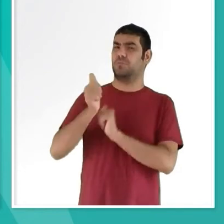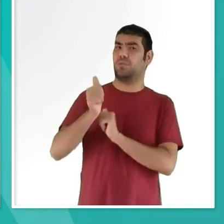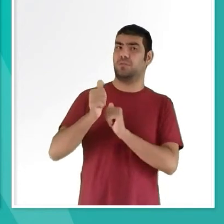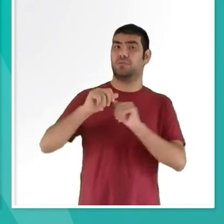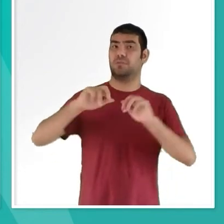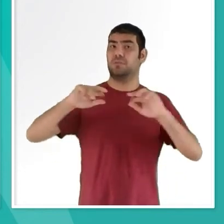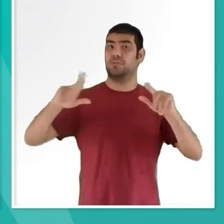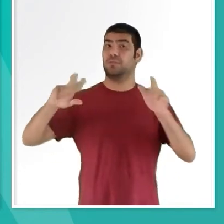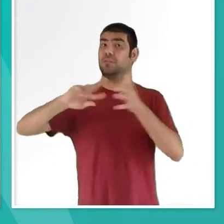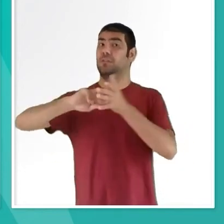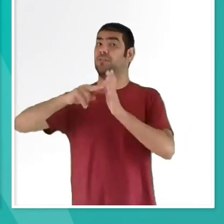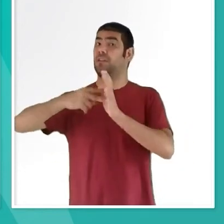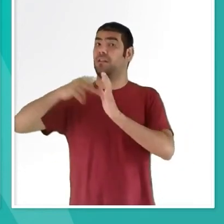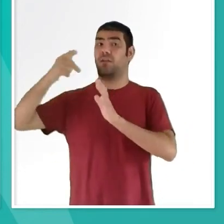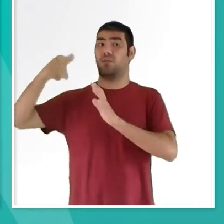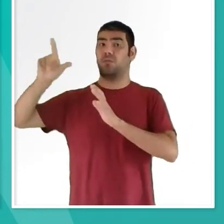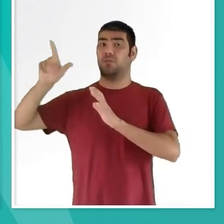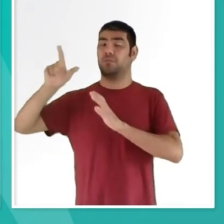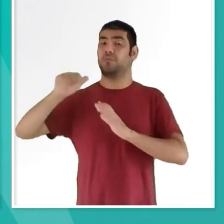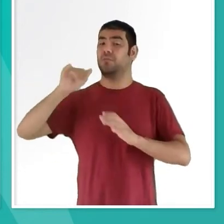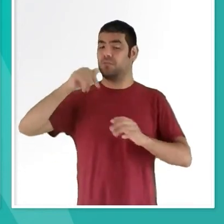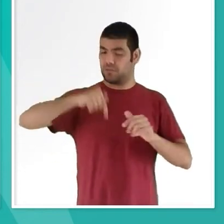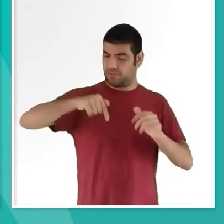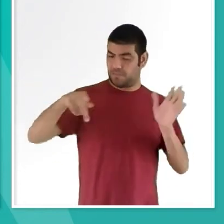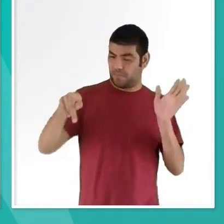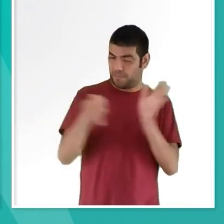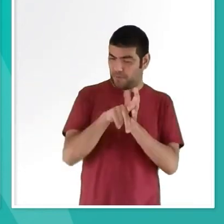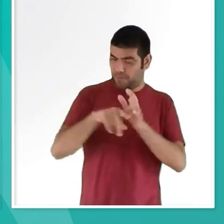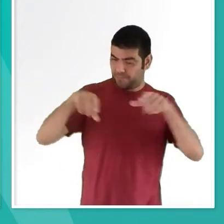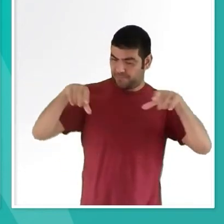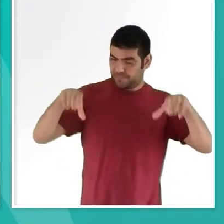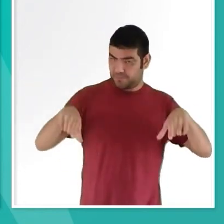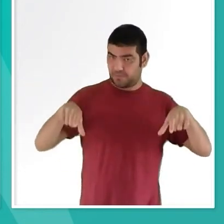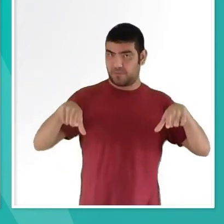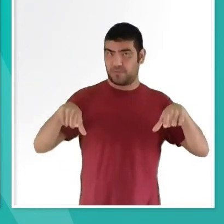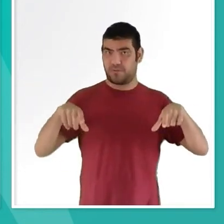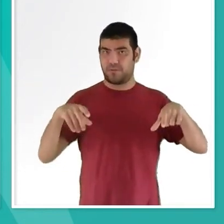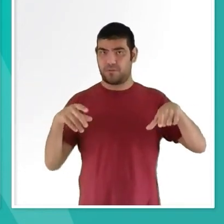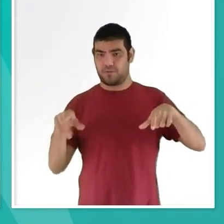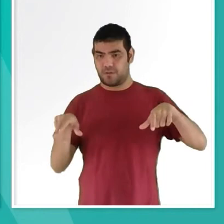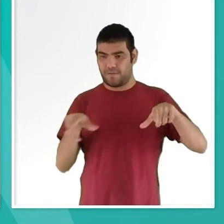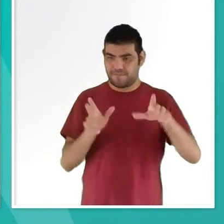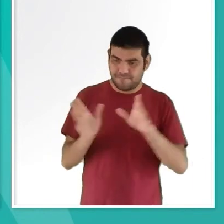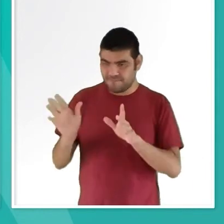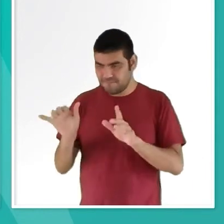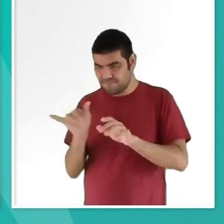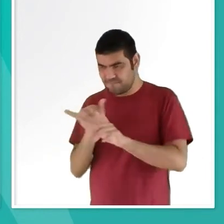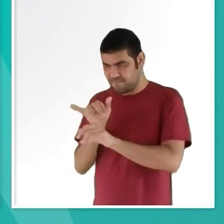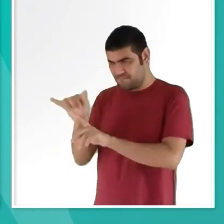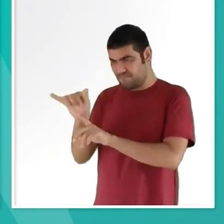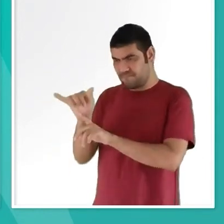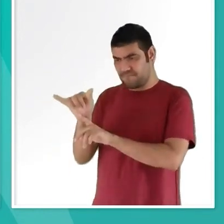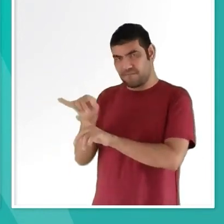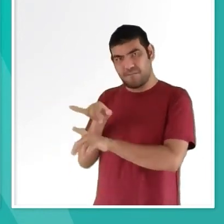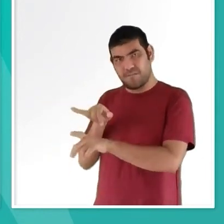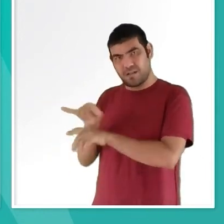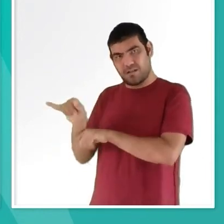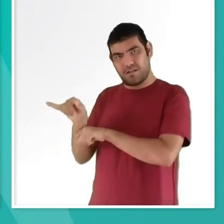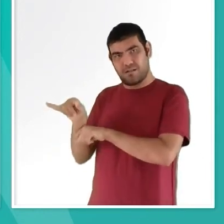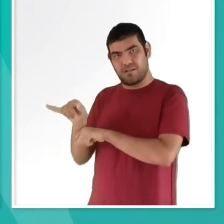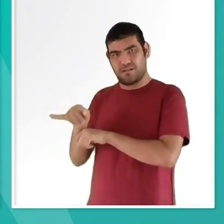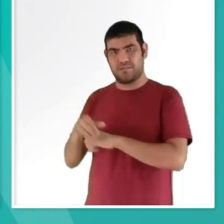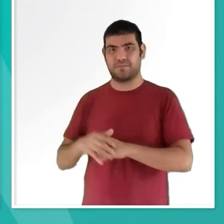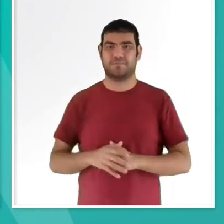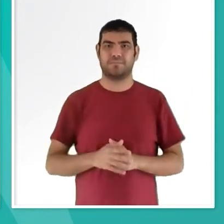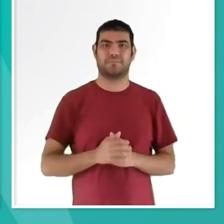coisa. No futebol, o drible significa finta, significa ludibriar o adversário, aquela jogadinha que